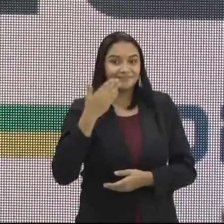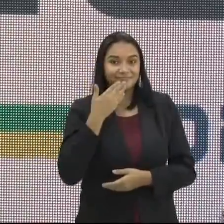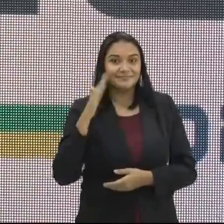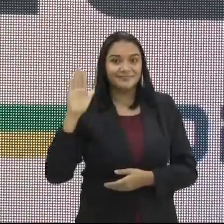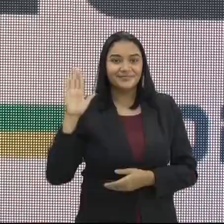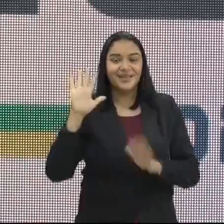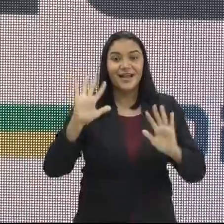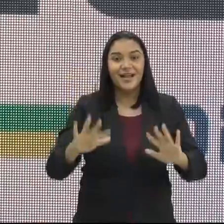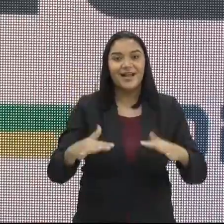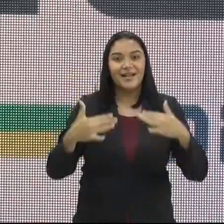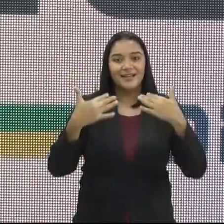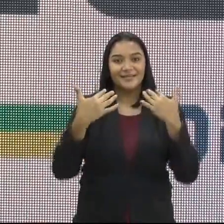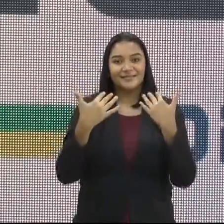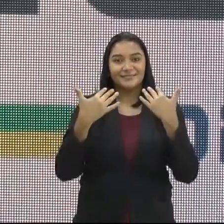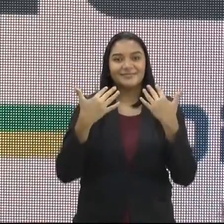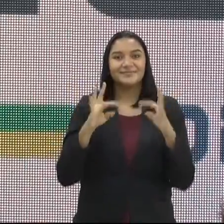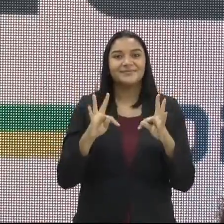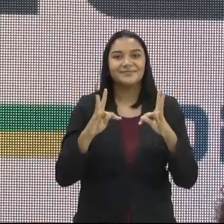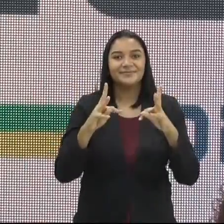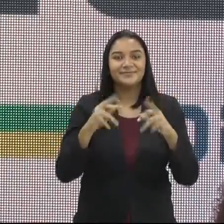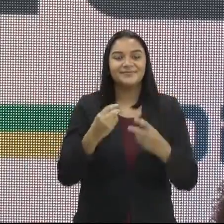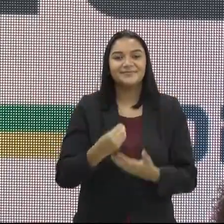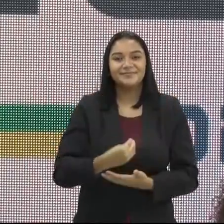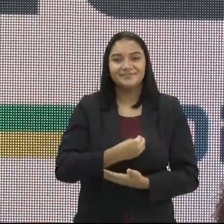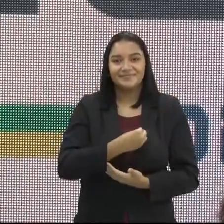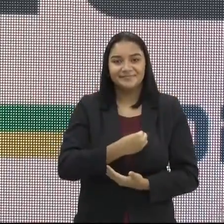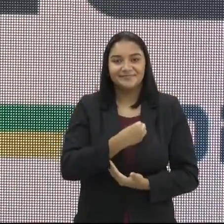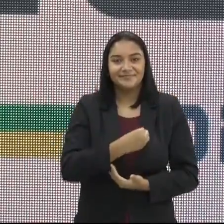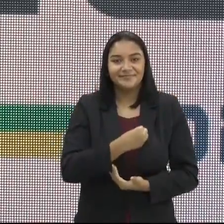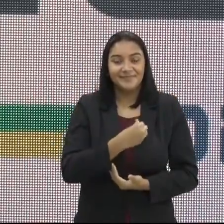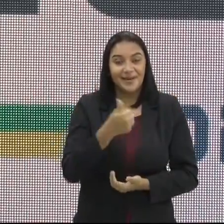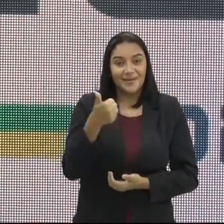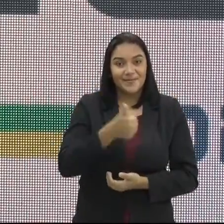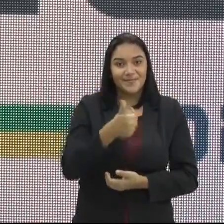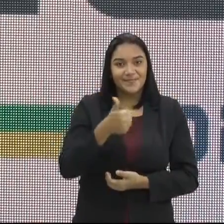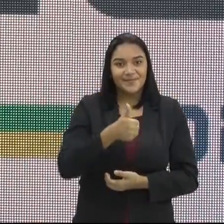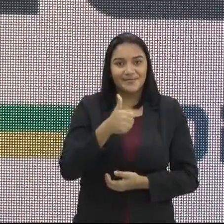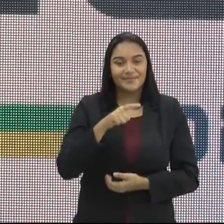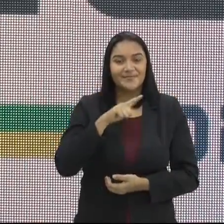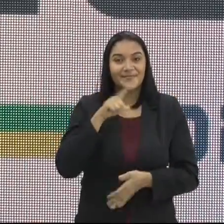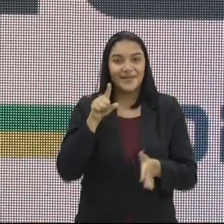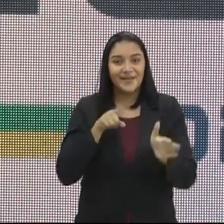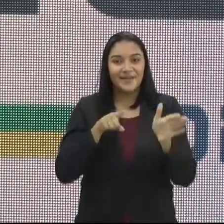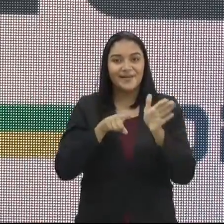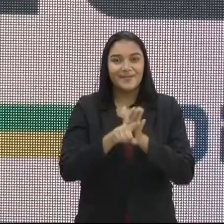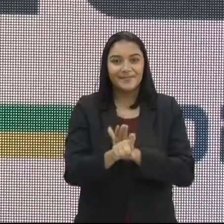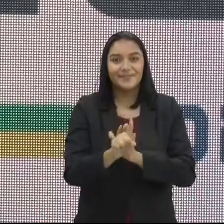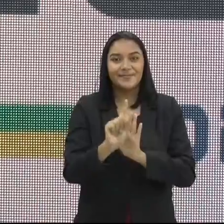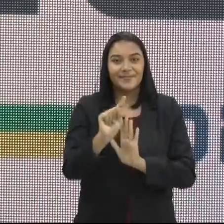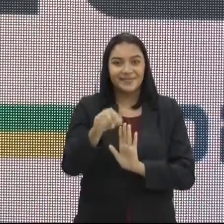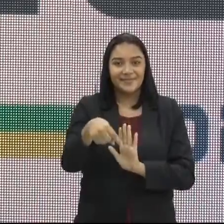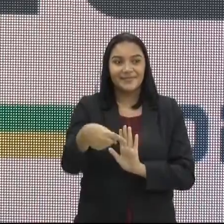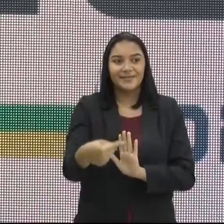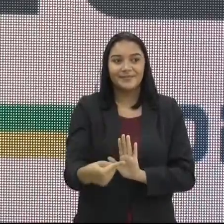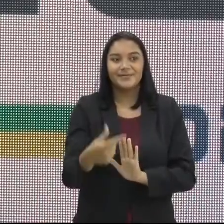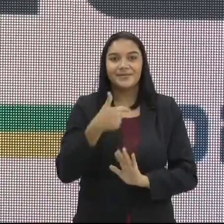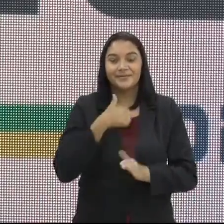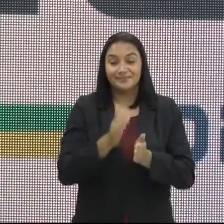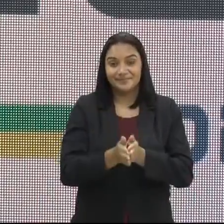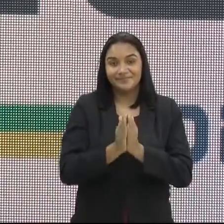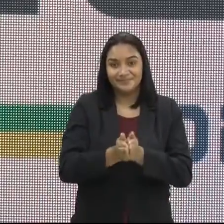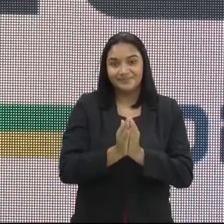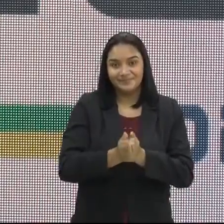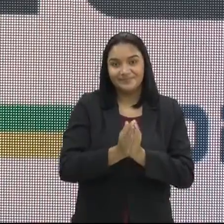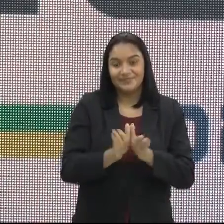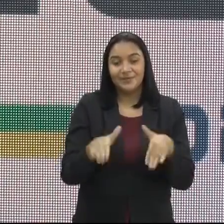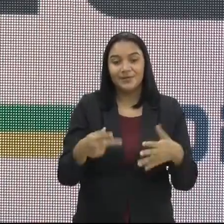bastante atenção dos candidatos aqui presentes, porque primeiro nós vamos soltar o questionamento. Depois eu vou sortear qual